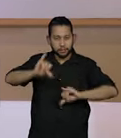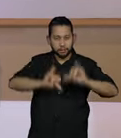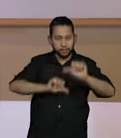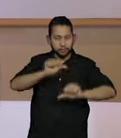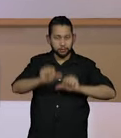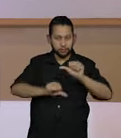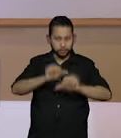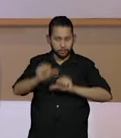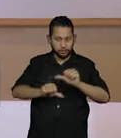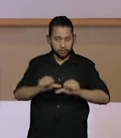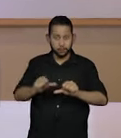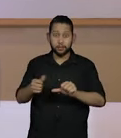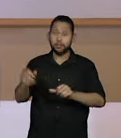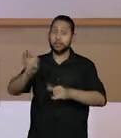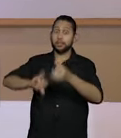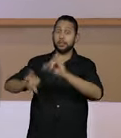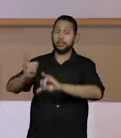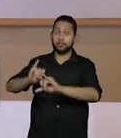balanceá-las e